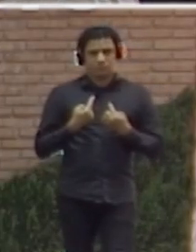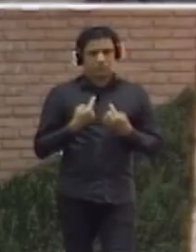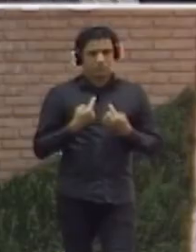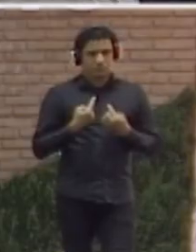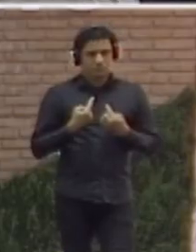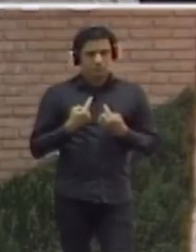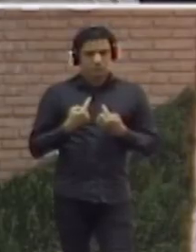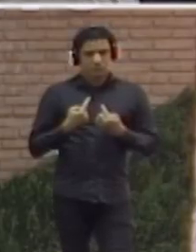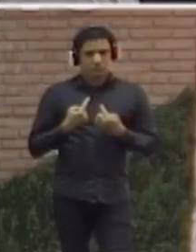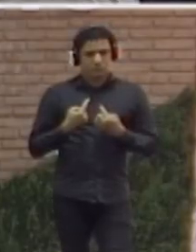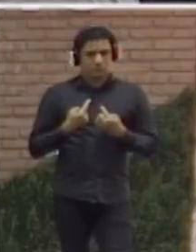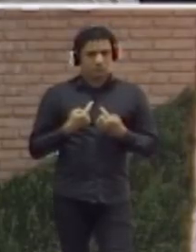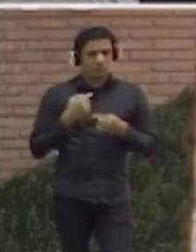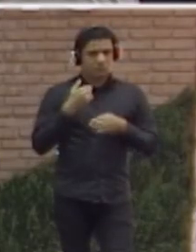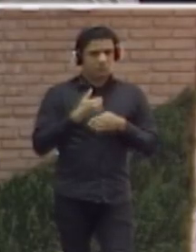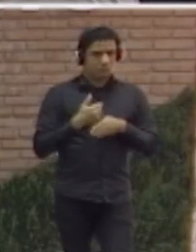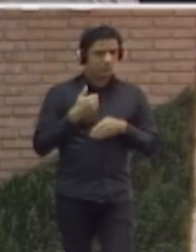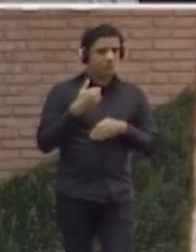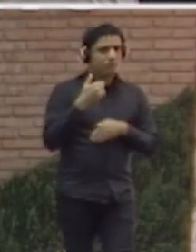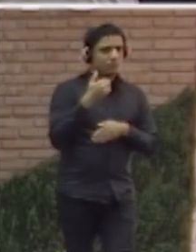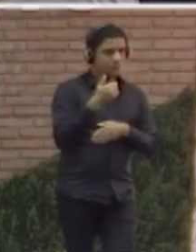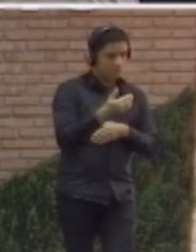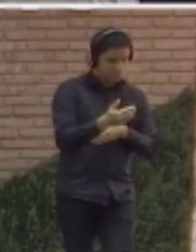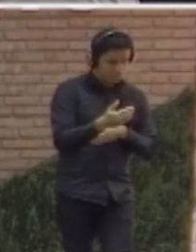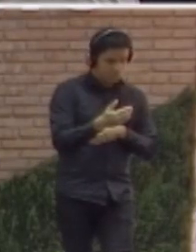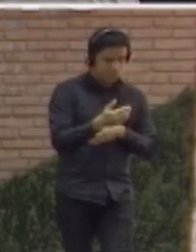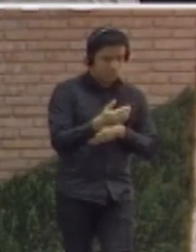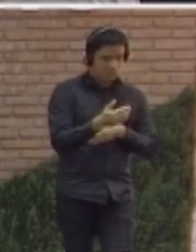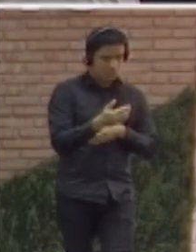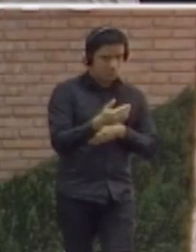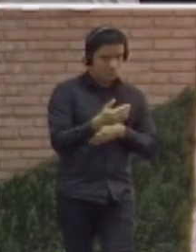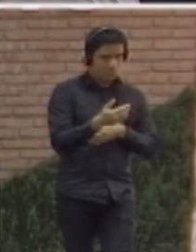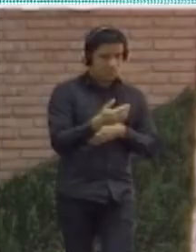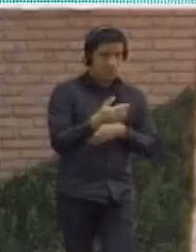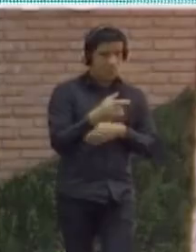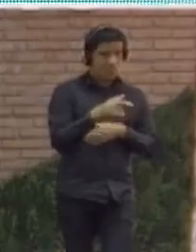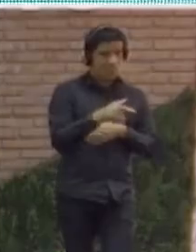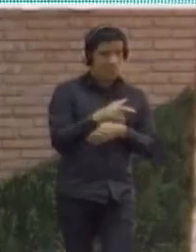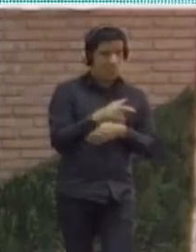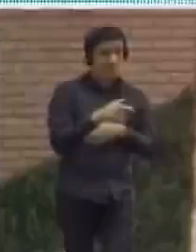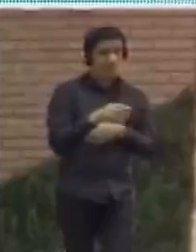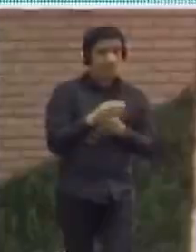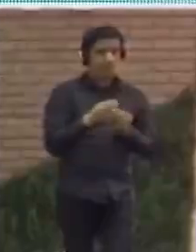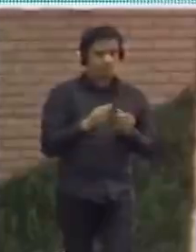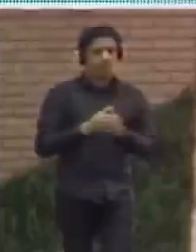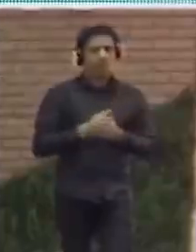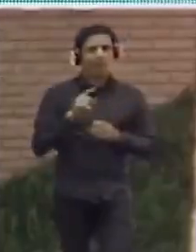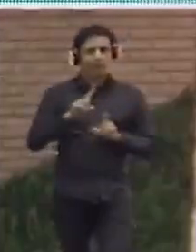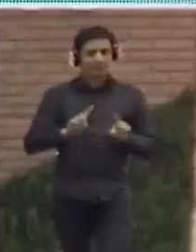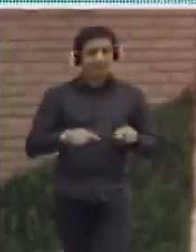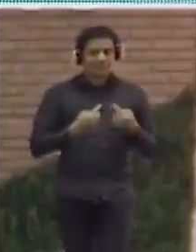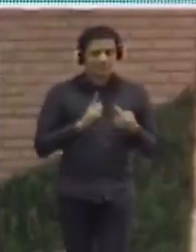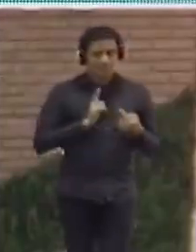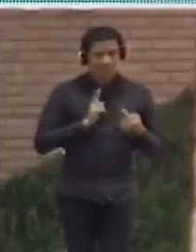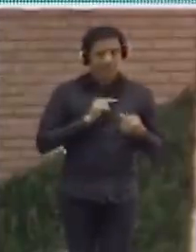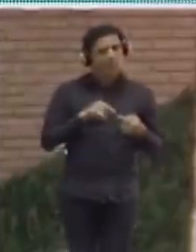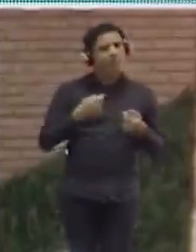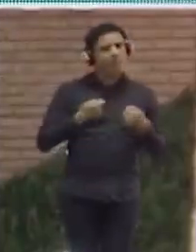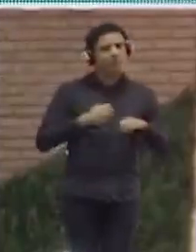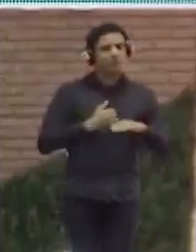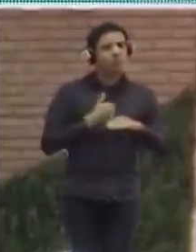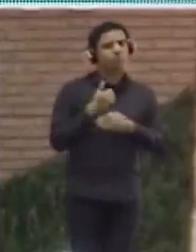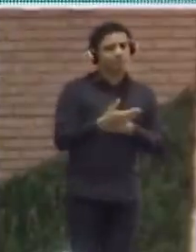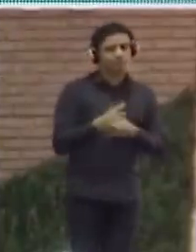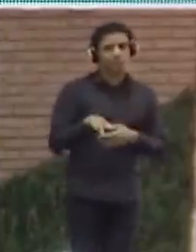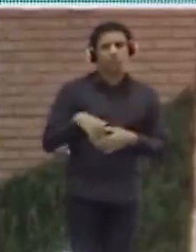seja superado. E, nesse sentido, pedir como a última fala, a fala de despedida